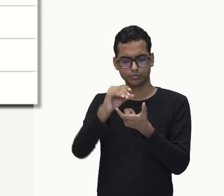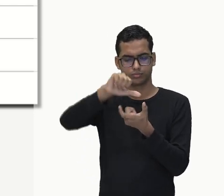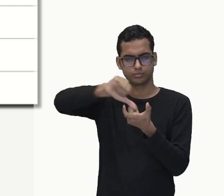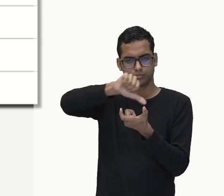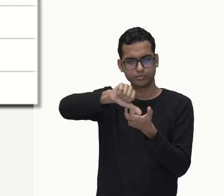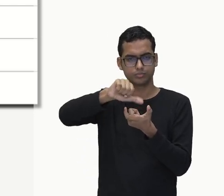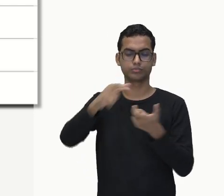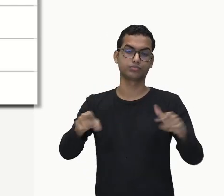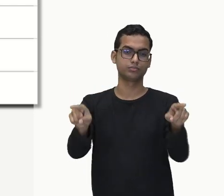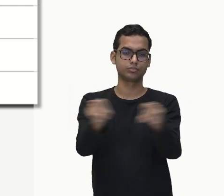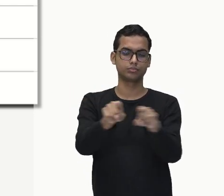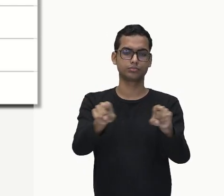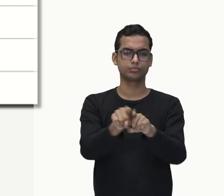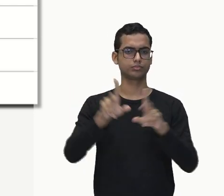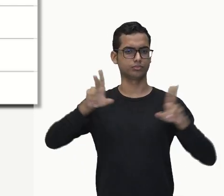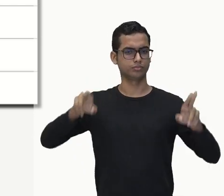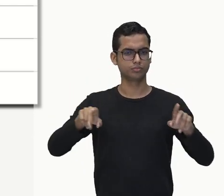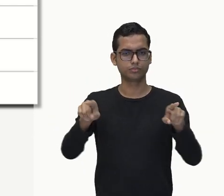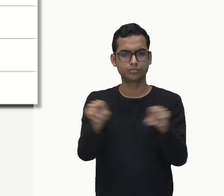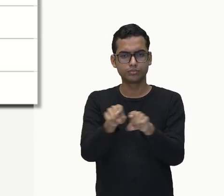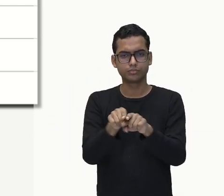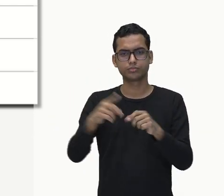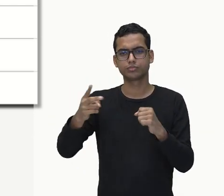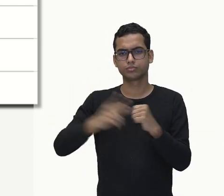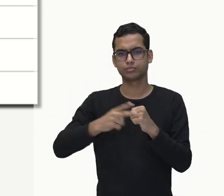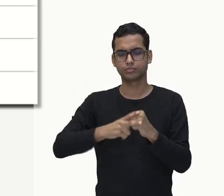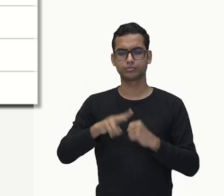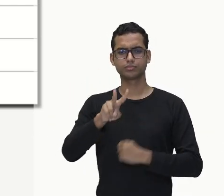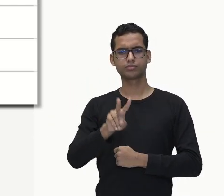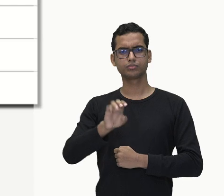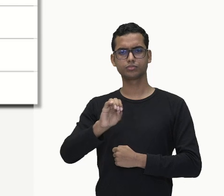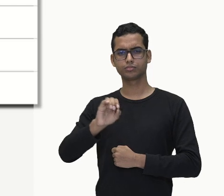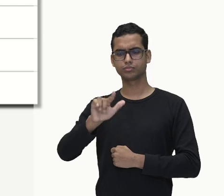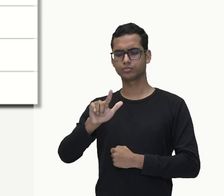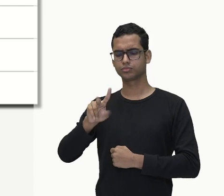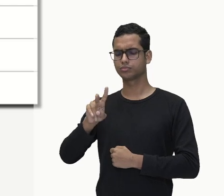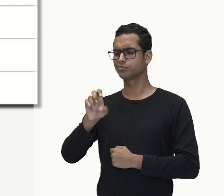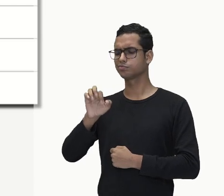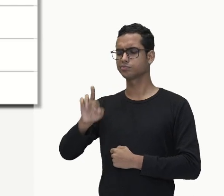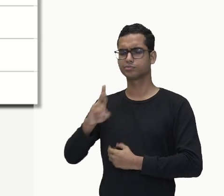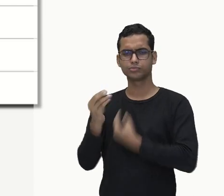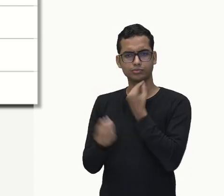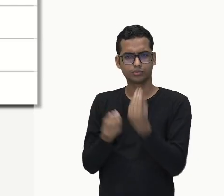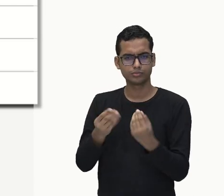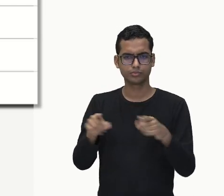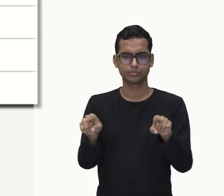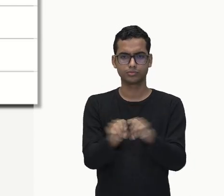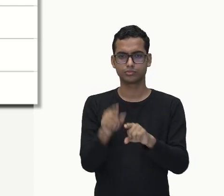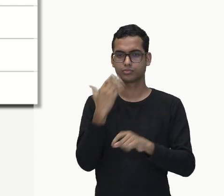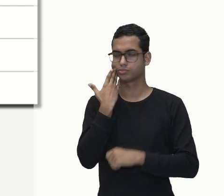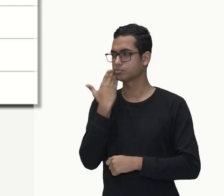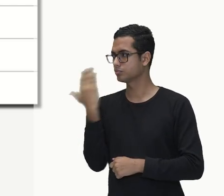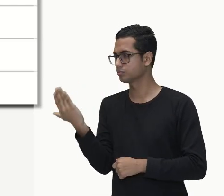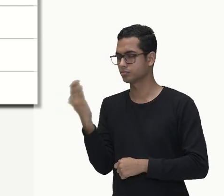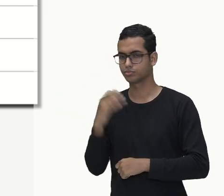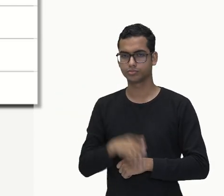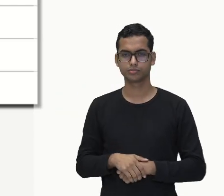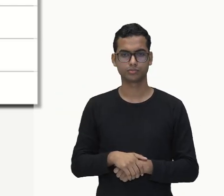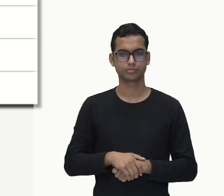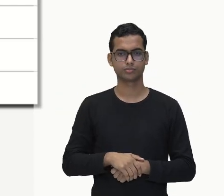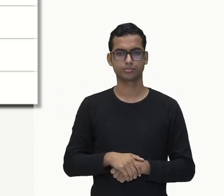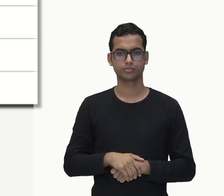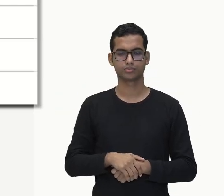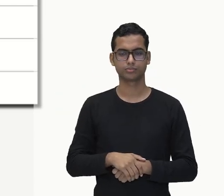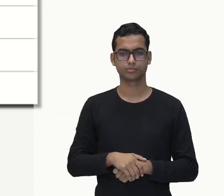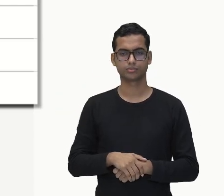Da mesma forma, o verbo volver. Como que a gente conjuga volver? Assim, ó. Yo vuelvo. Percebe que